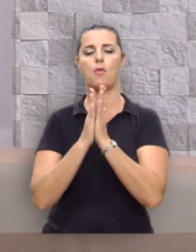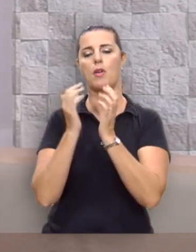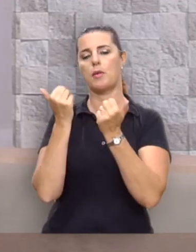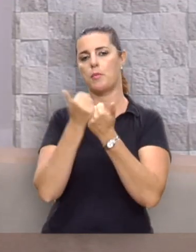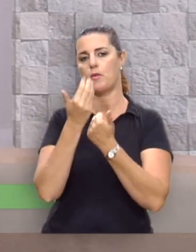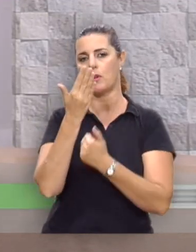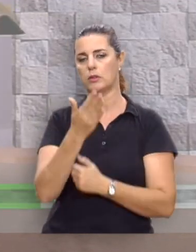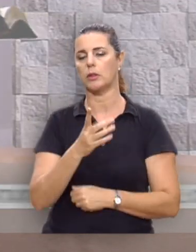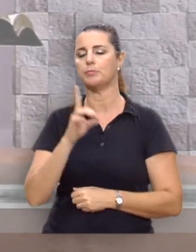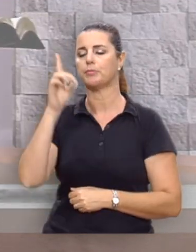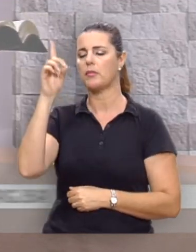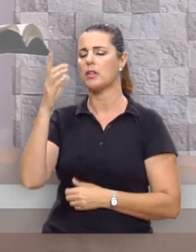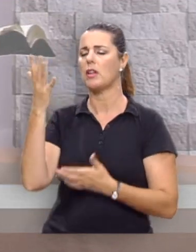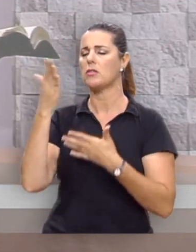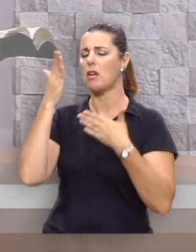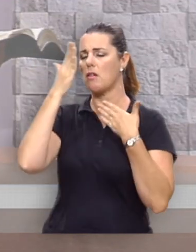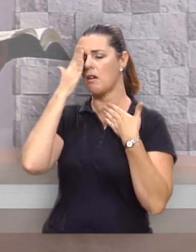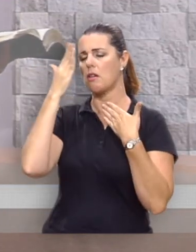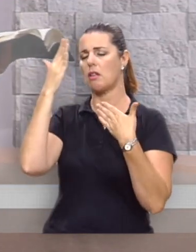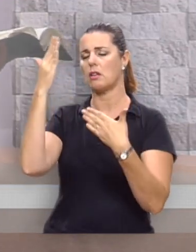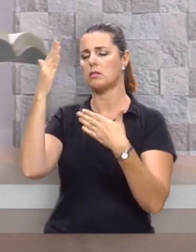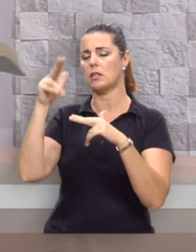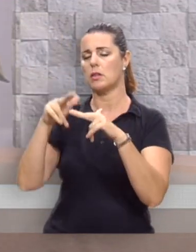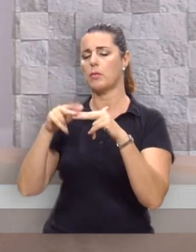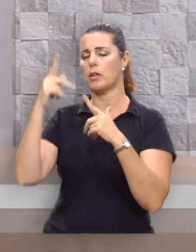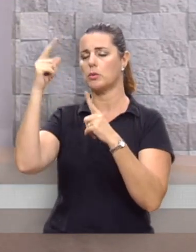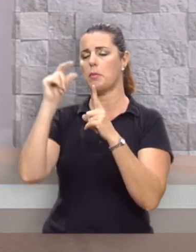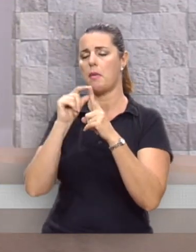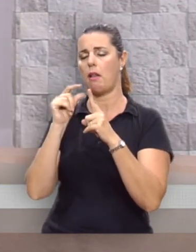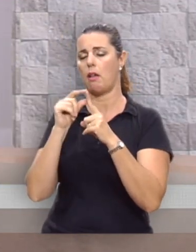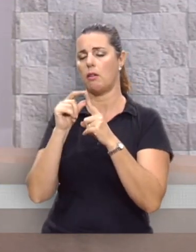você. Deus, eu quero te dar graças pela tua